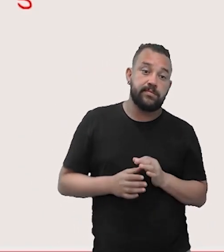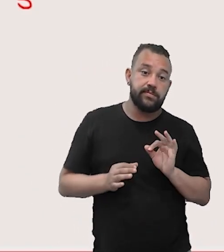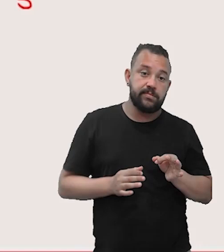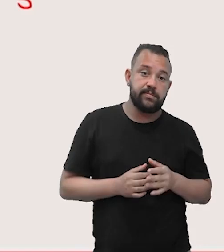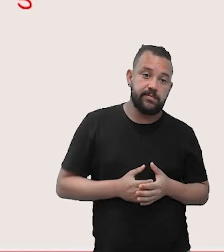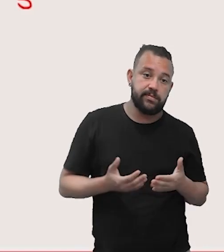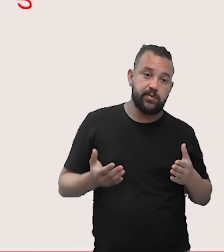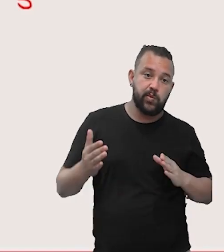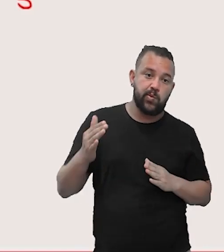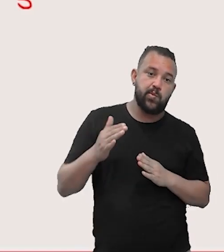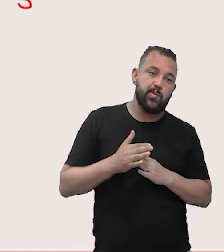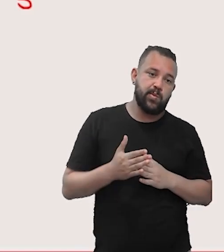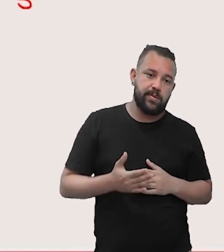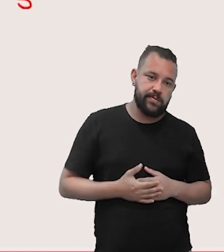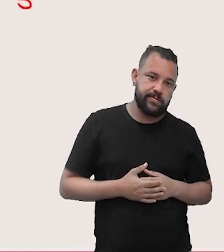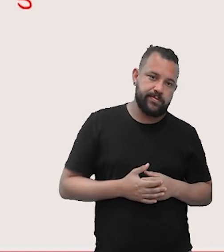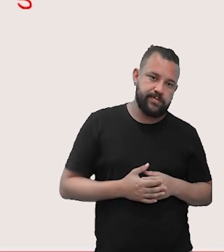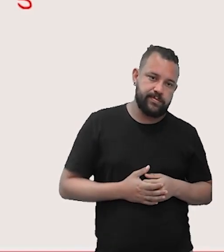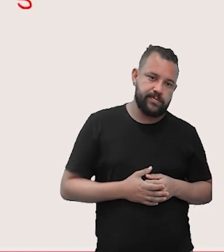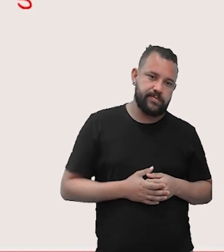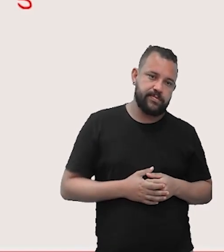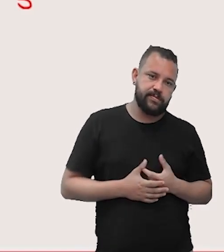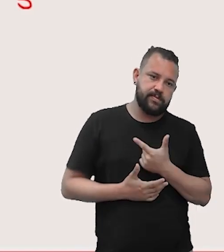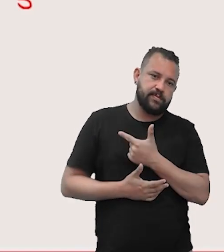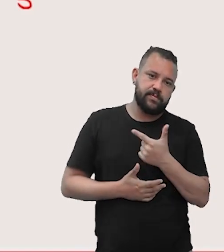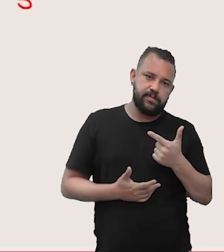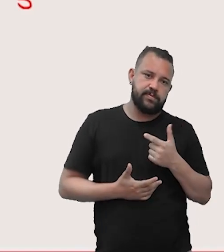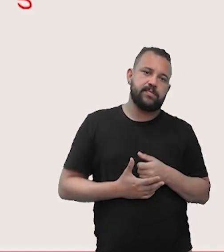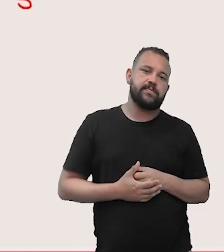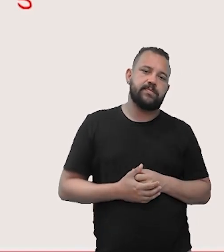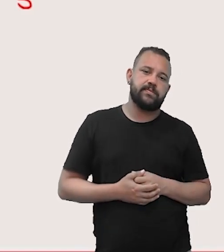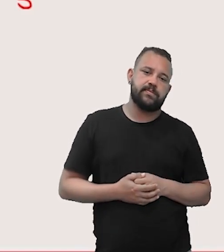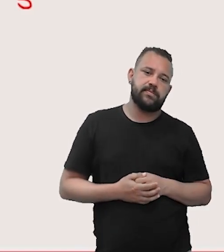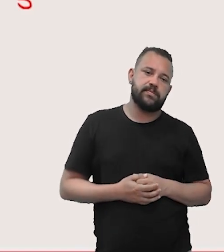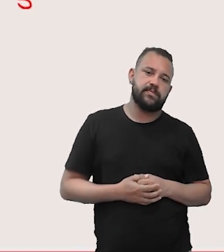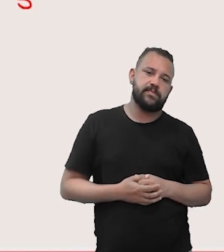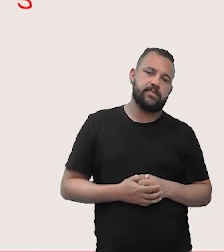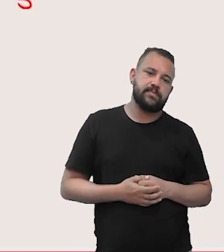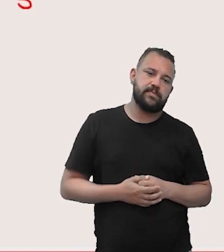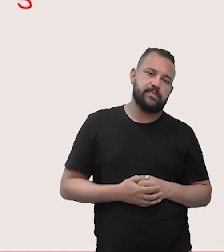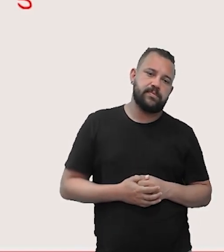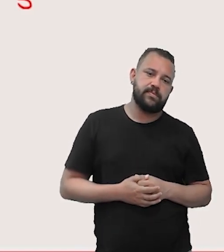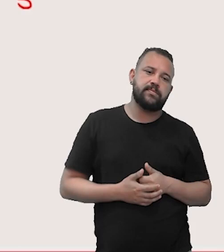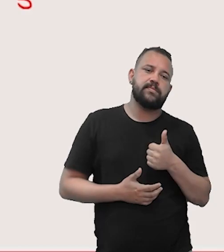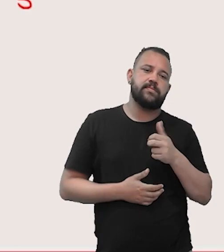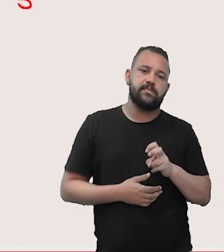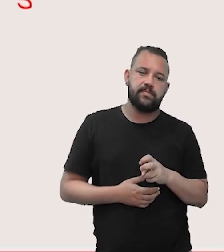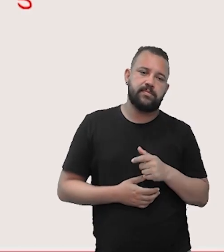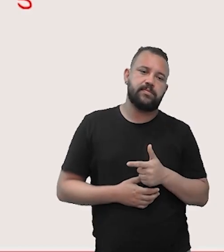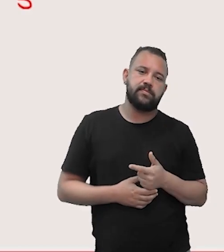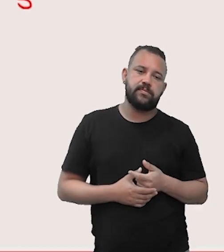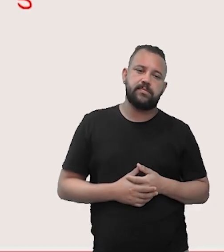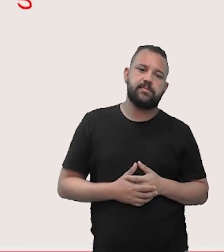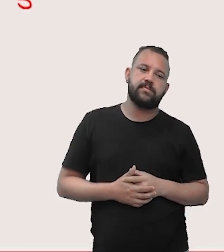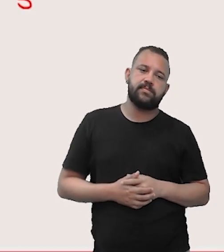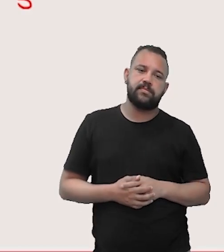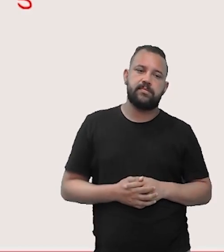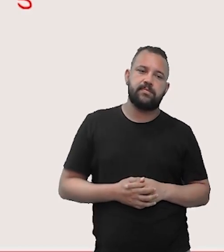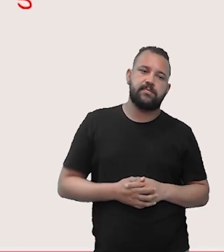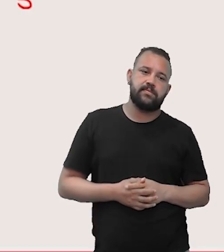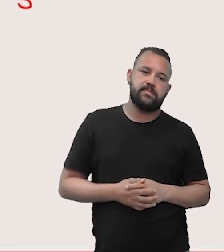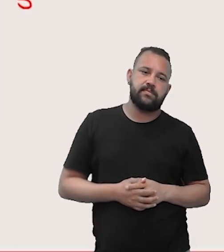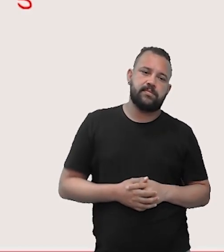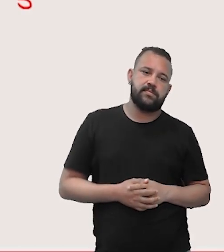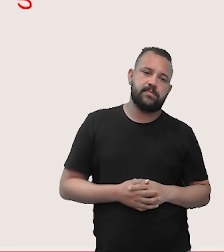por último, o jogador 5, ó, 22 pontos. Vou somar com 15 e com 23. Então eu tenho